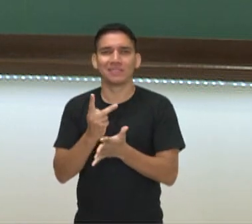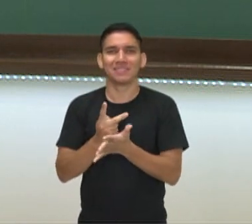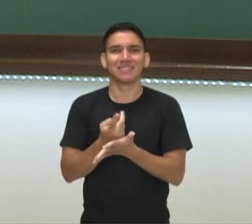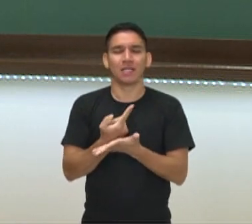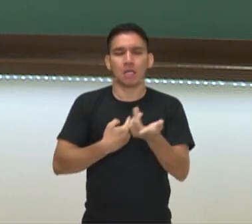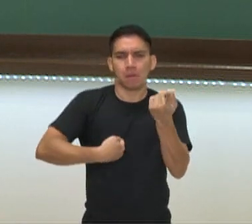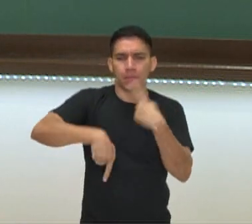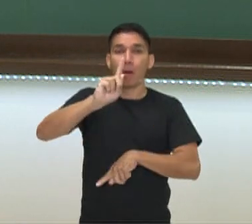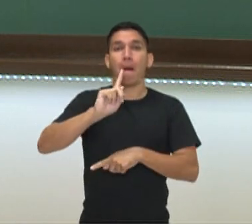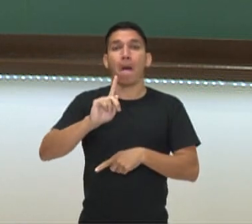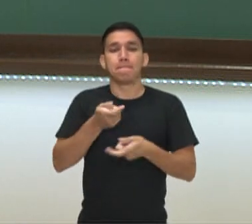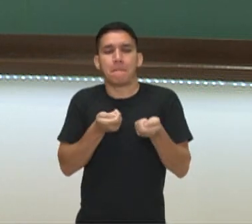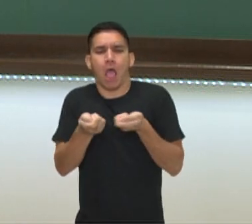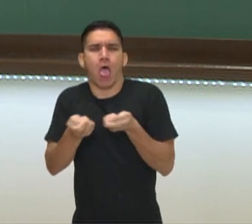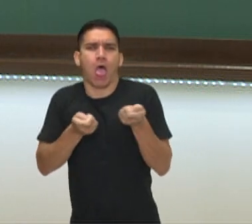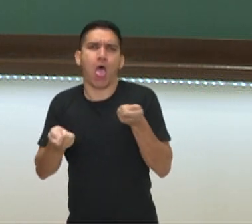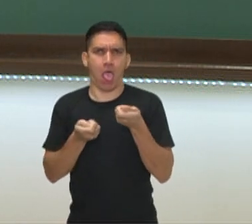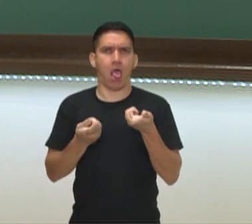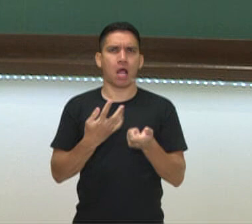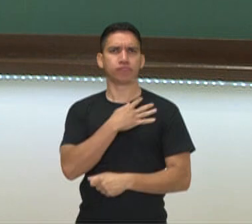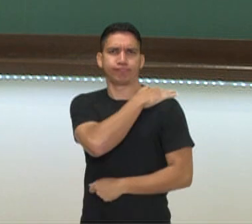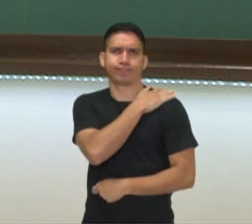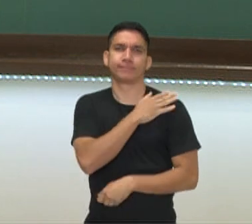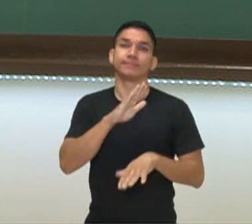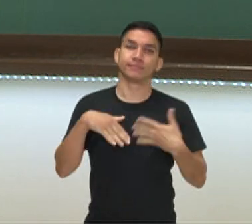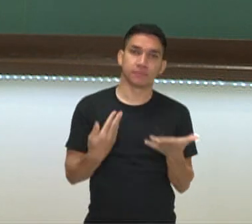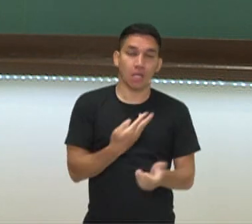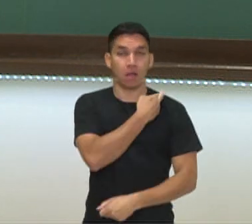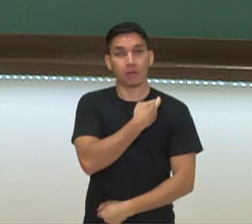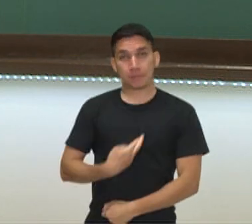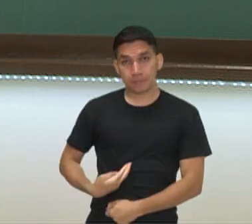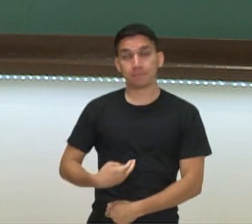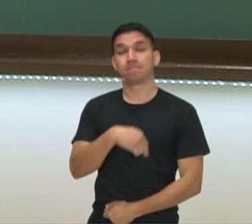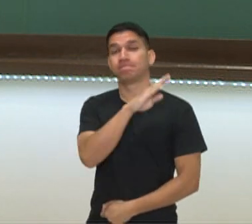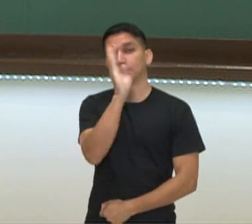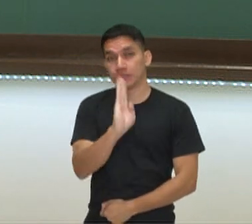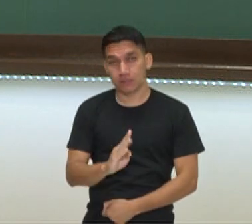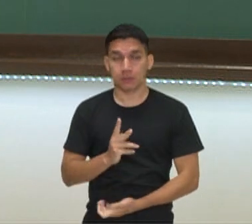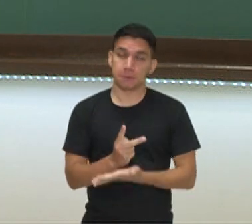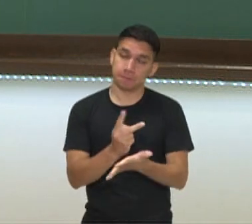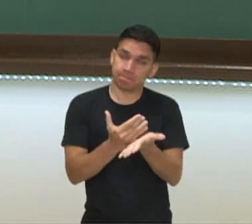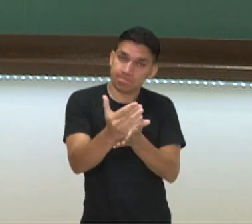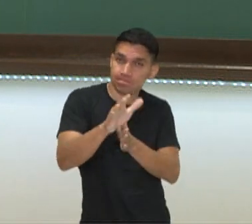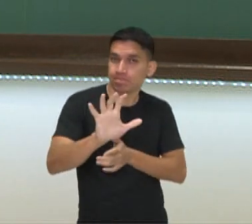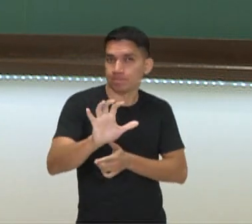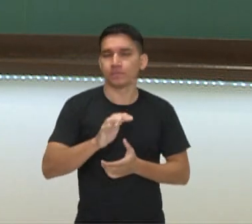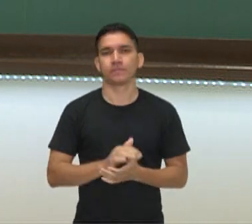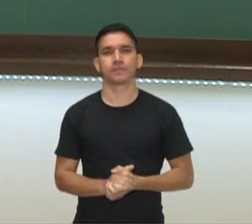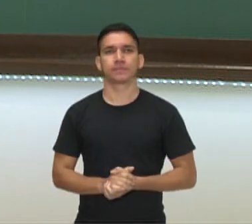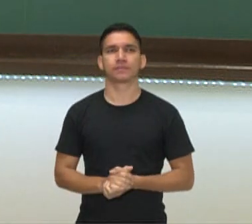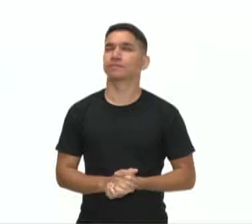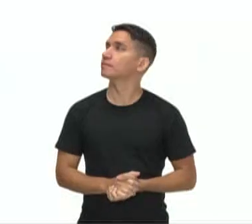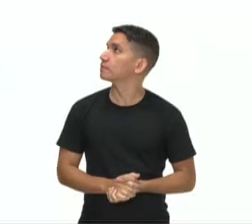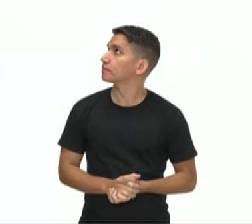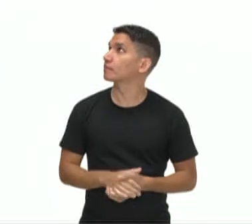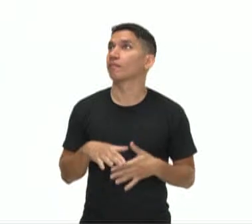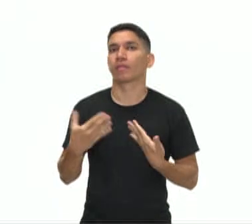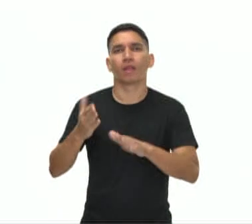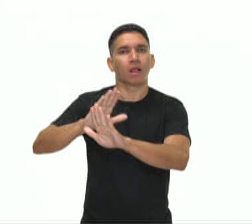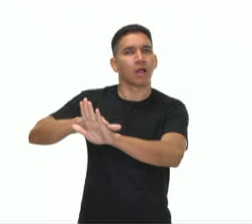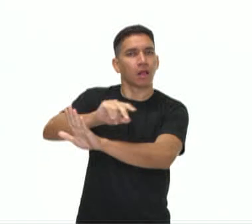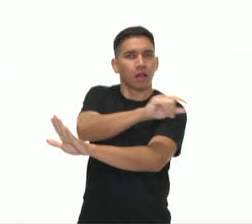ao qual a República Brasileira ainda se constitui num princípio desse militarismo. Correto? Com a